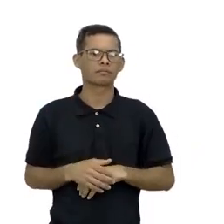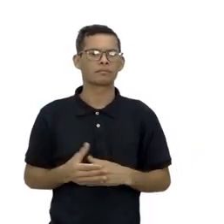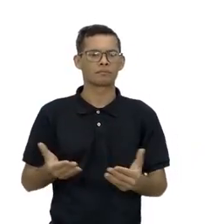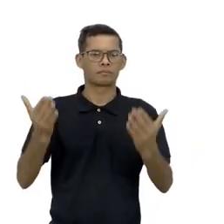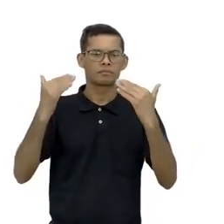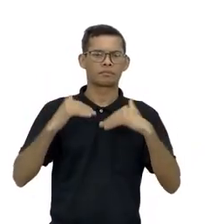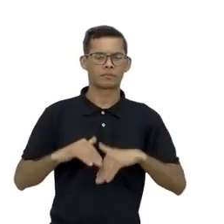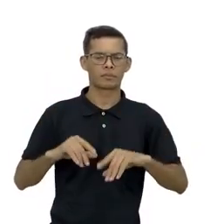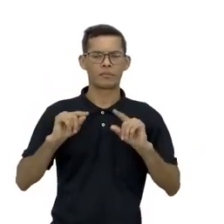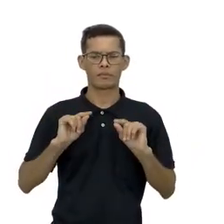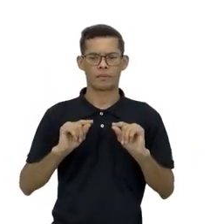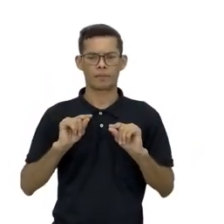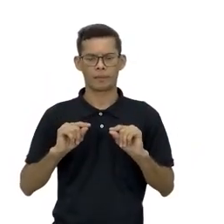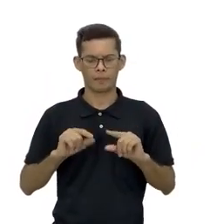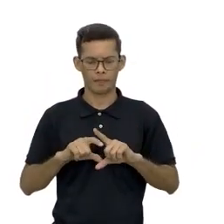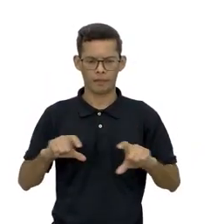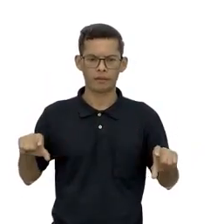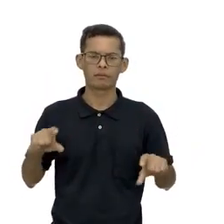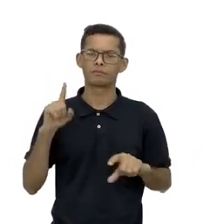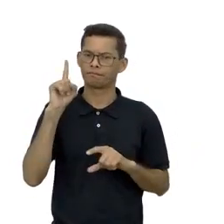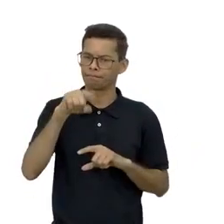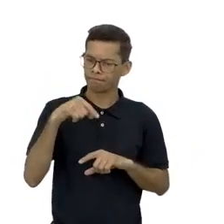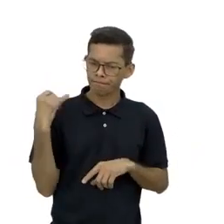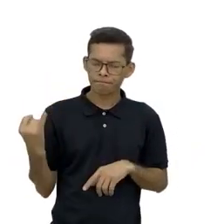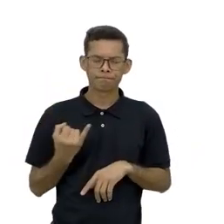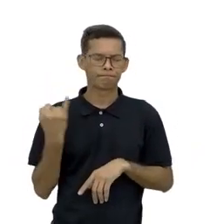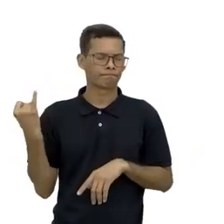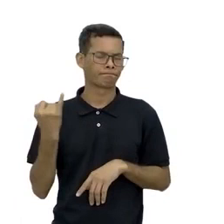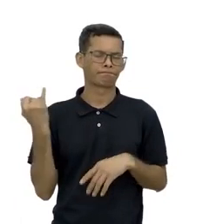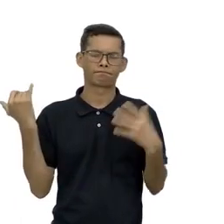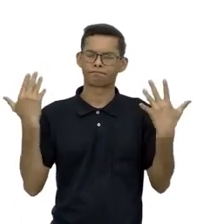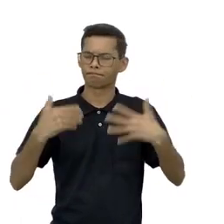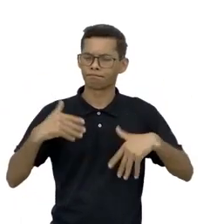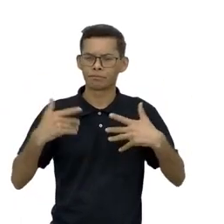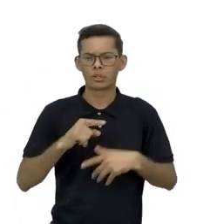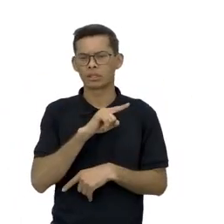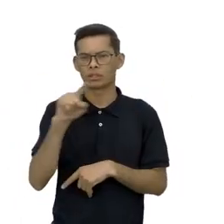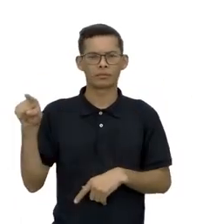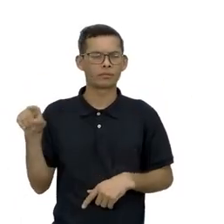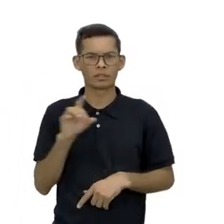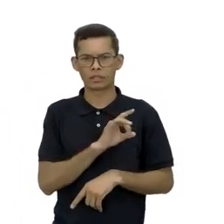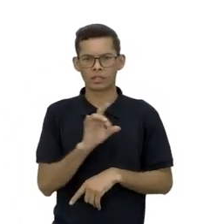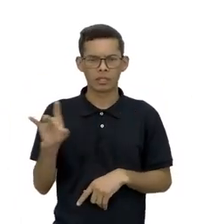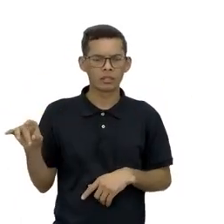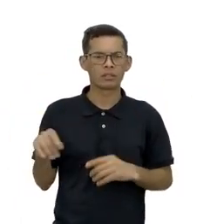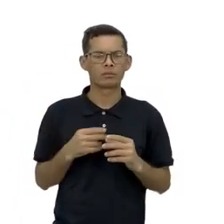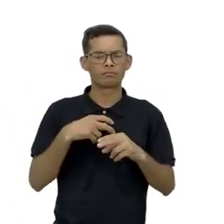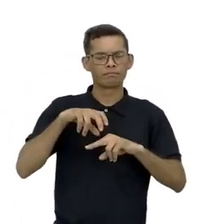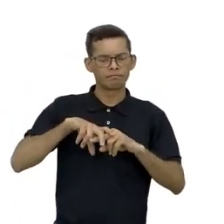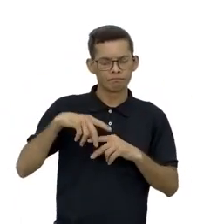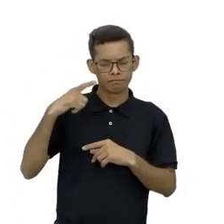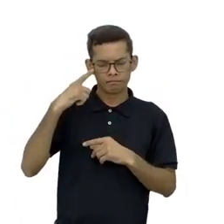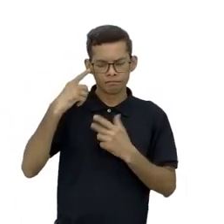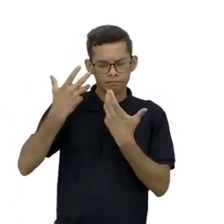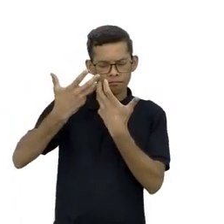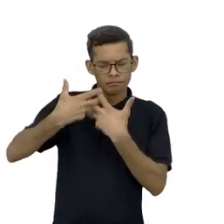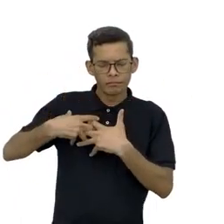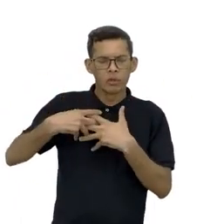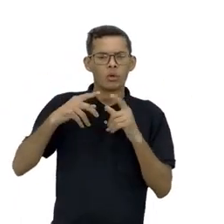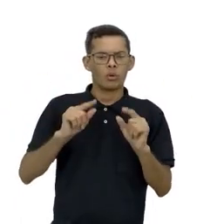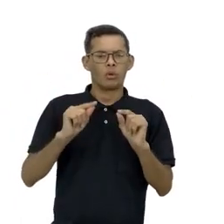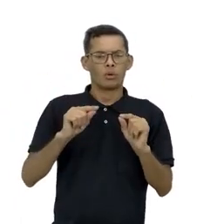menos importante, é fundamental que vocês sempre tenham em mente